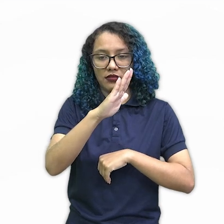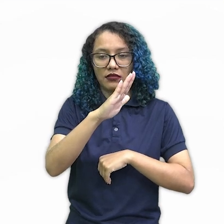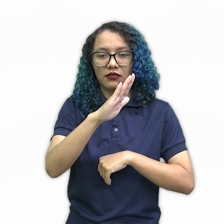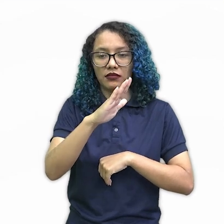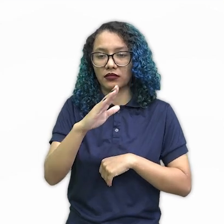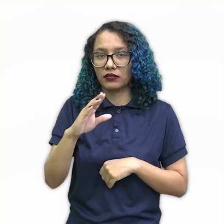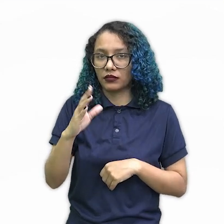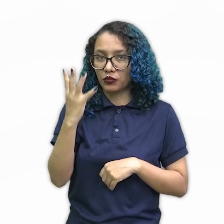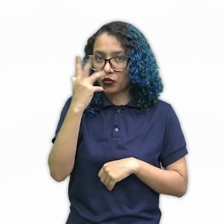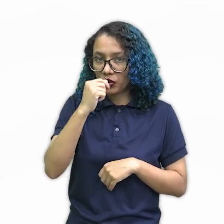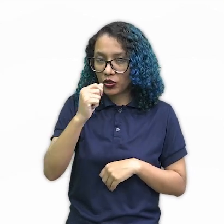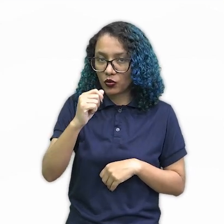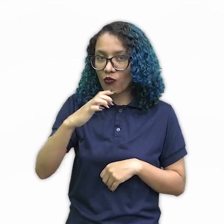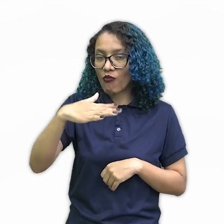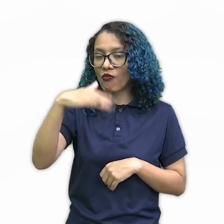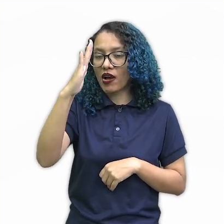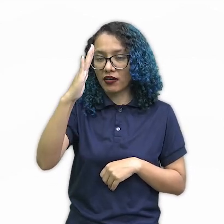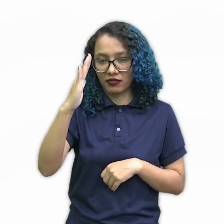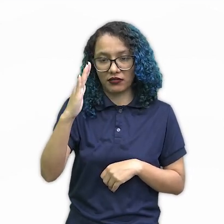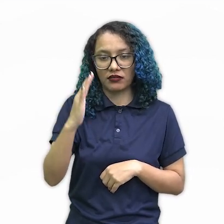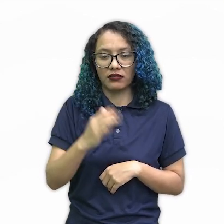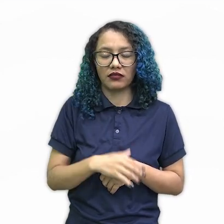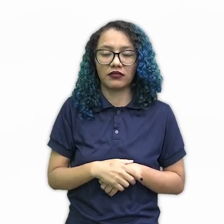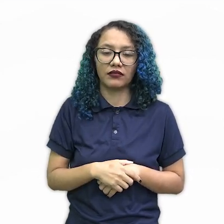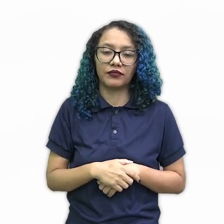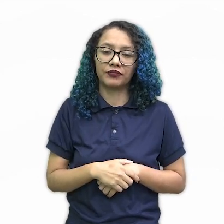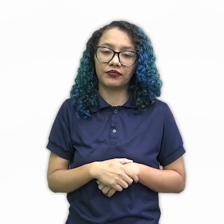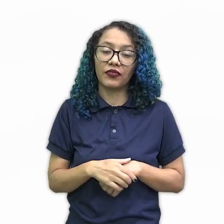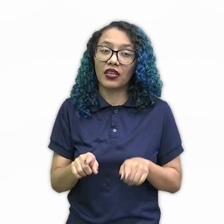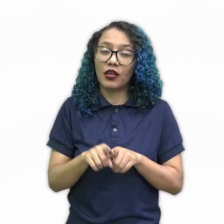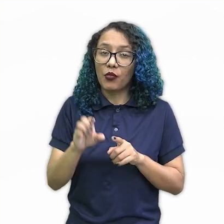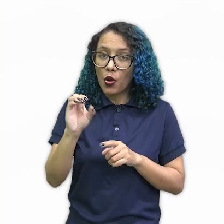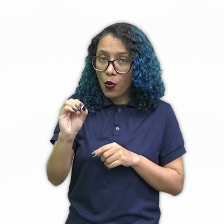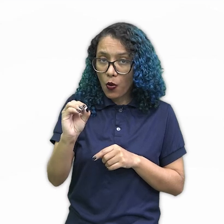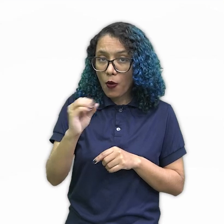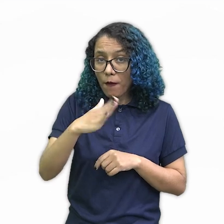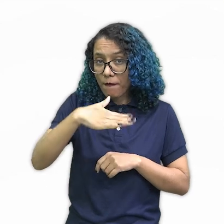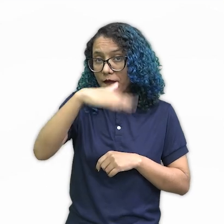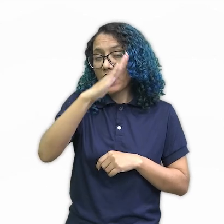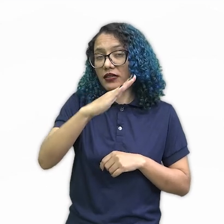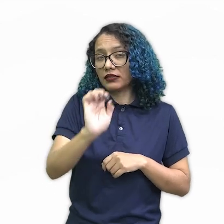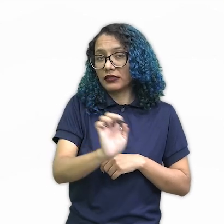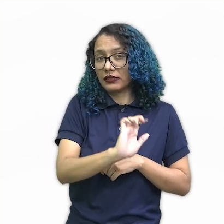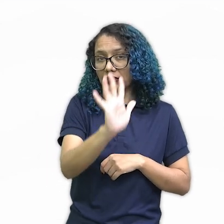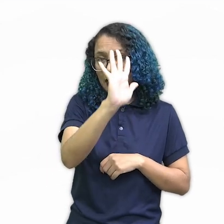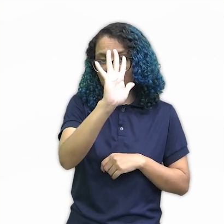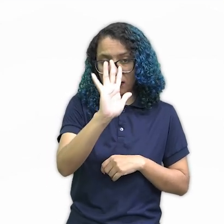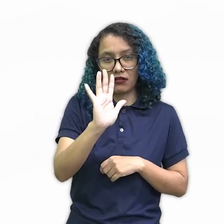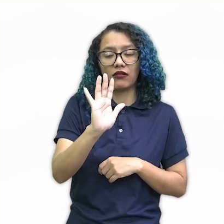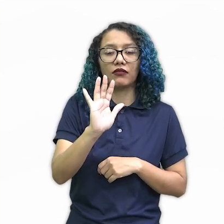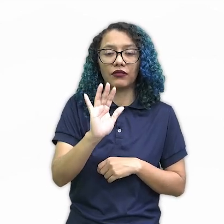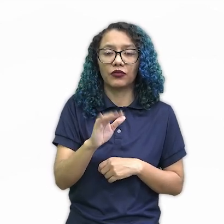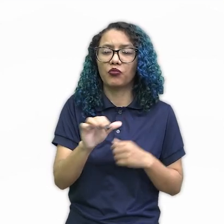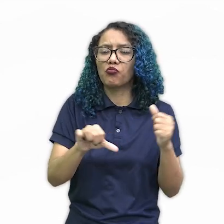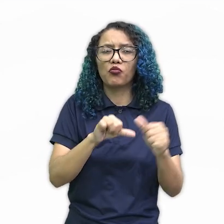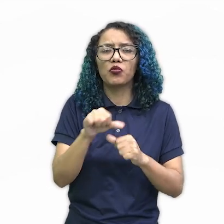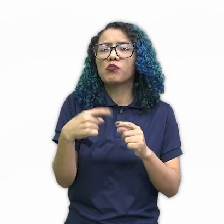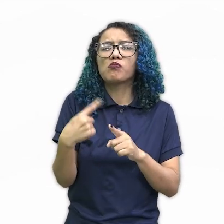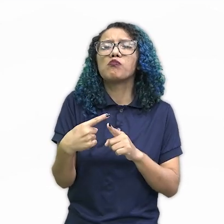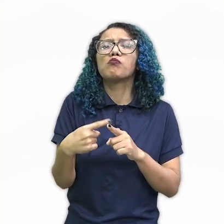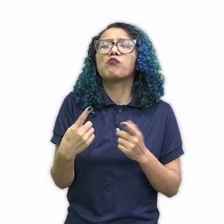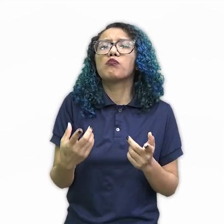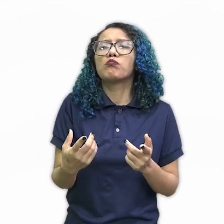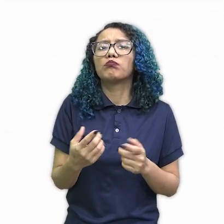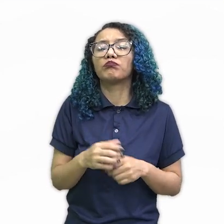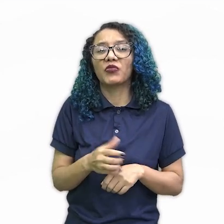mais bonito, the most expensive, o mais caro. Por que que não recebe alteração? Porque é um adjetivo